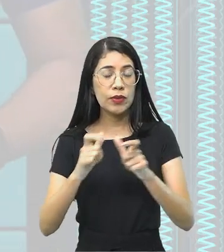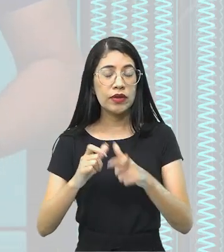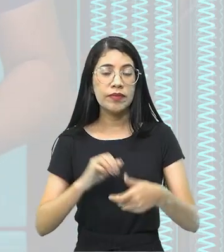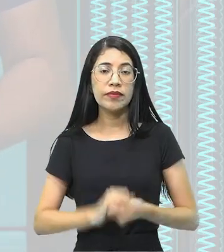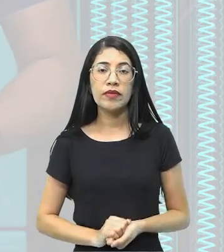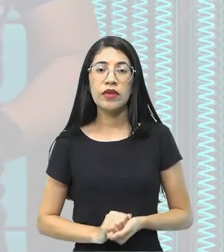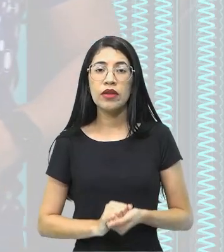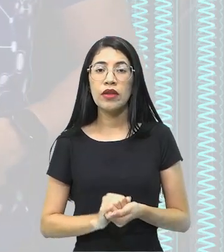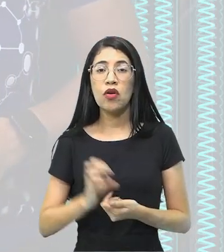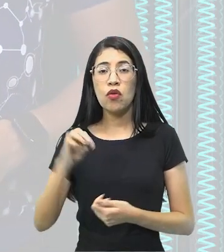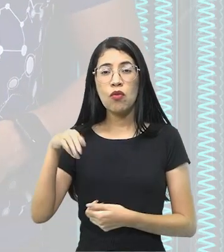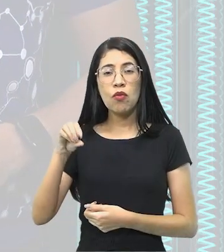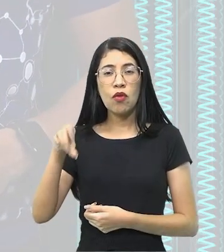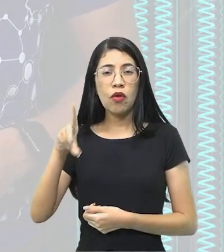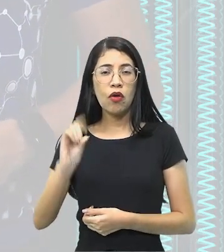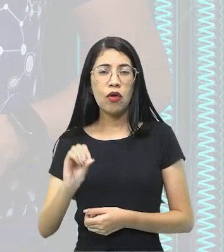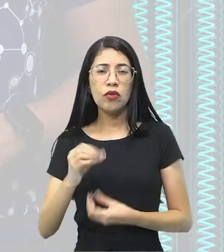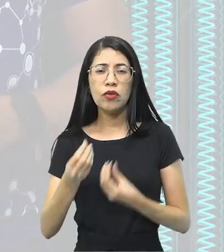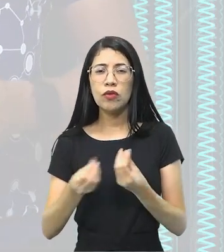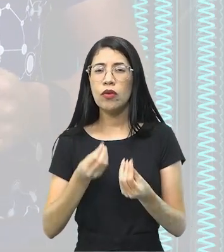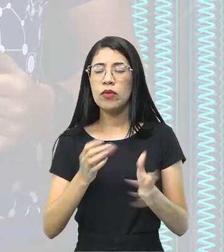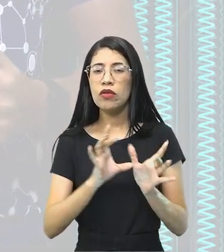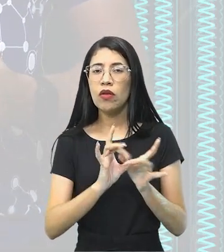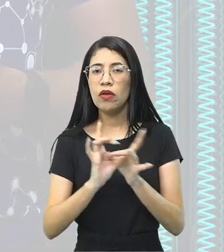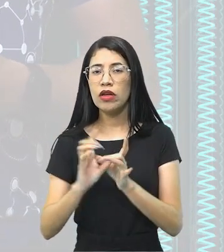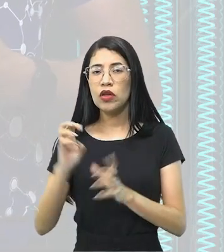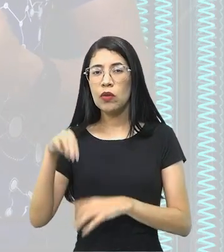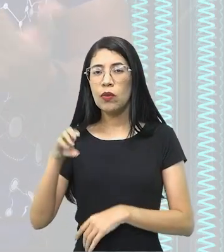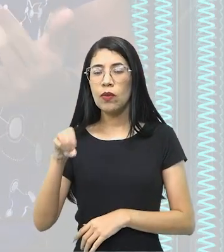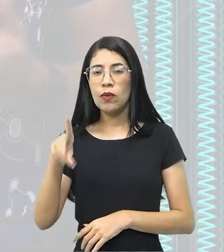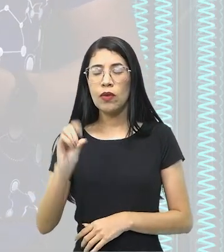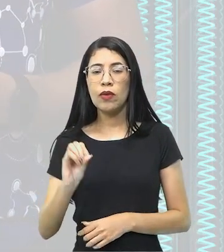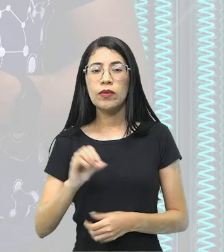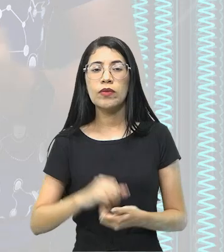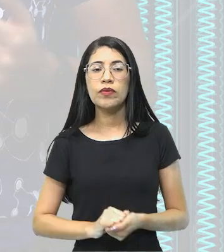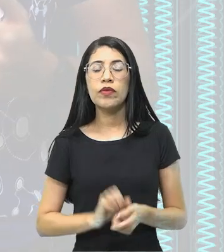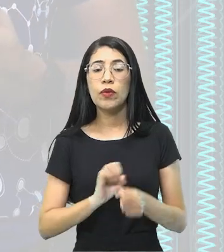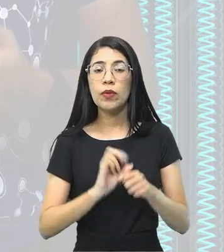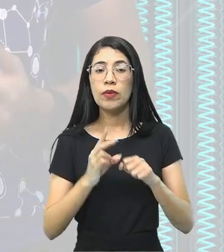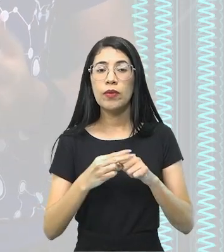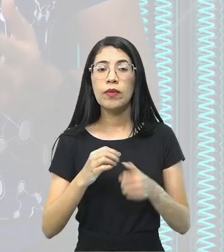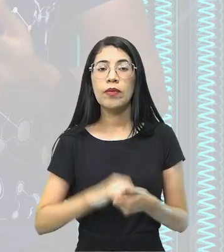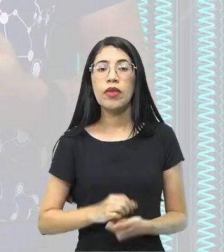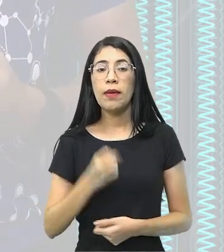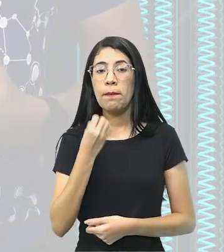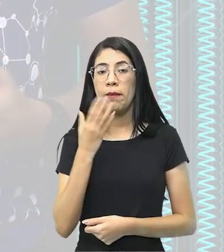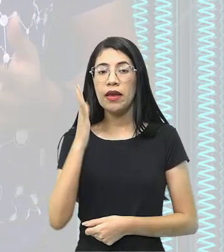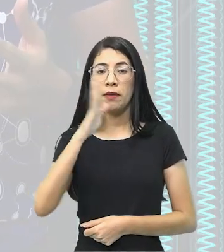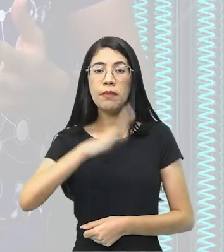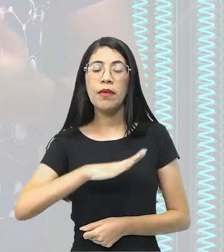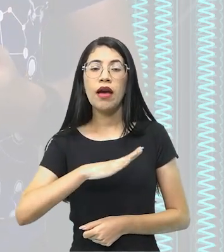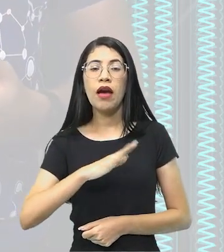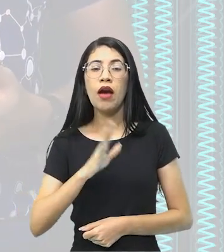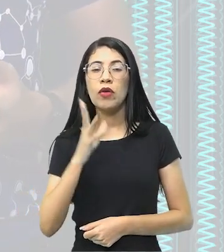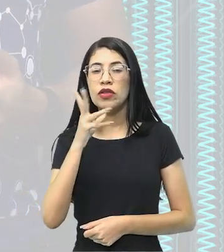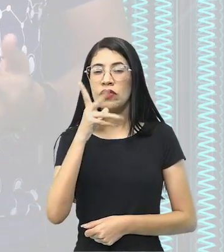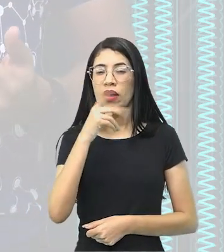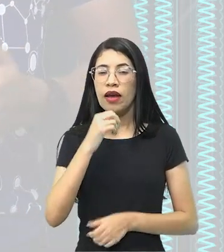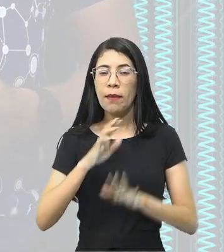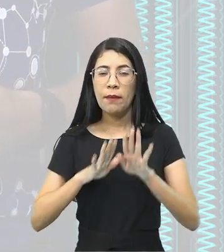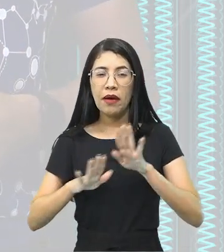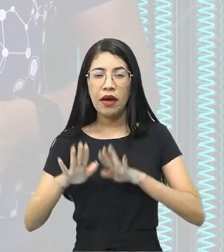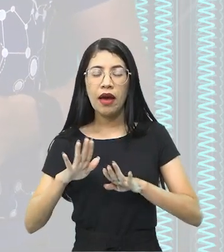de modo, né? A circunstância de modo, os advérbios mais comuns são bem, mal,